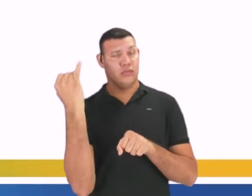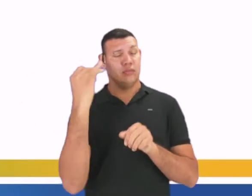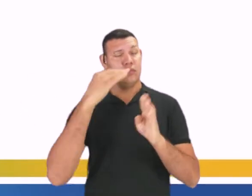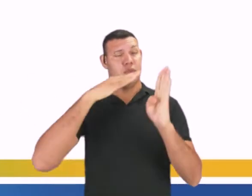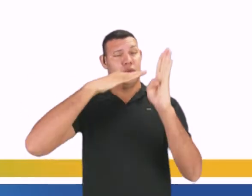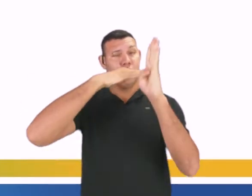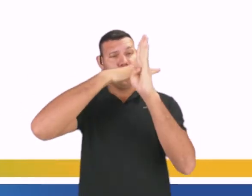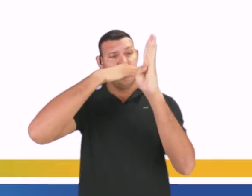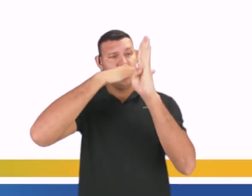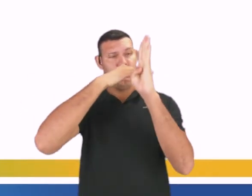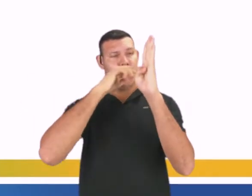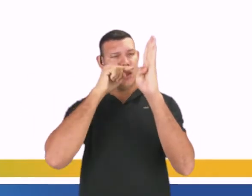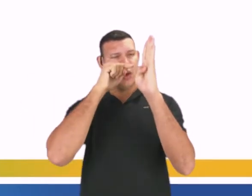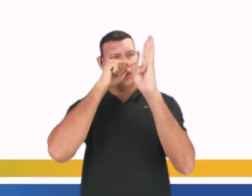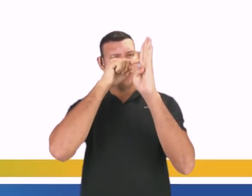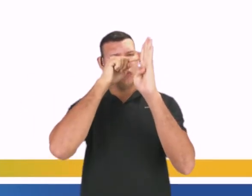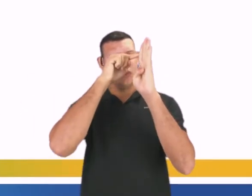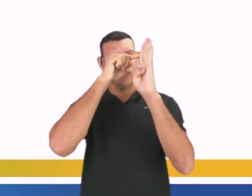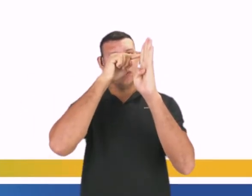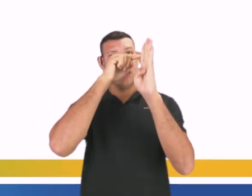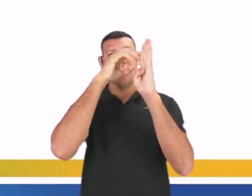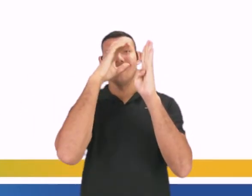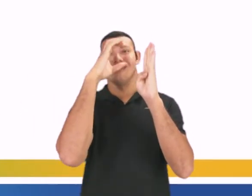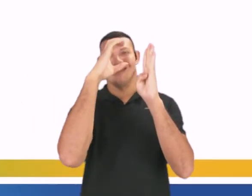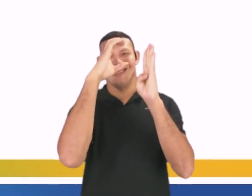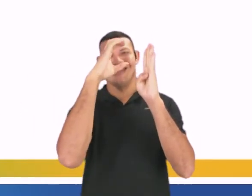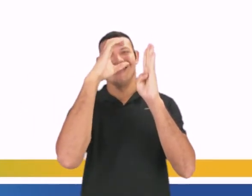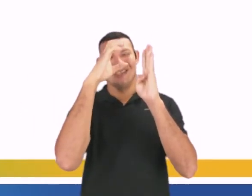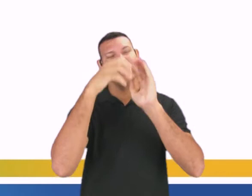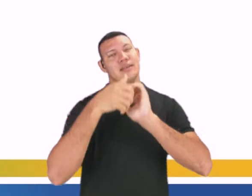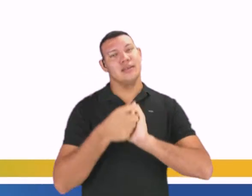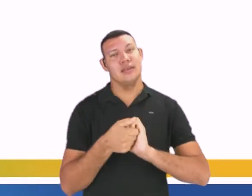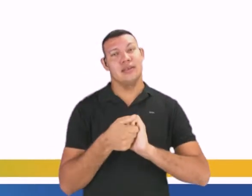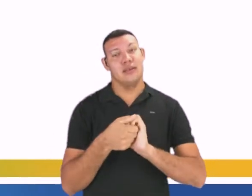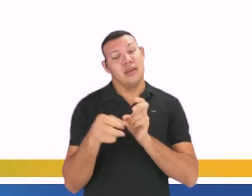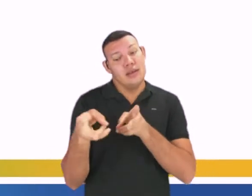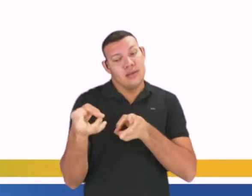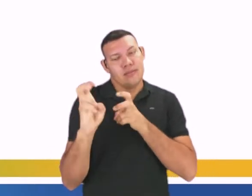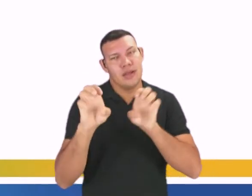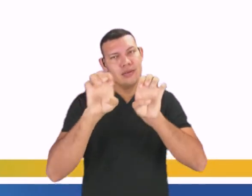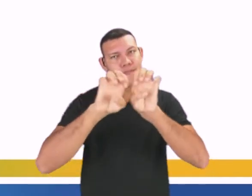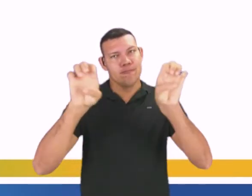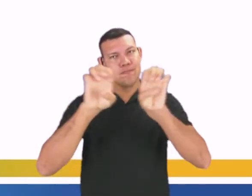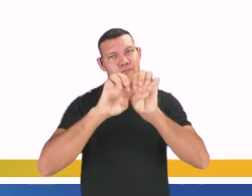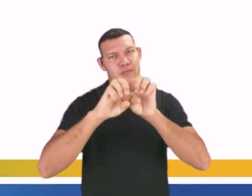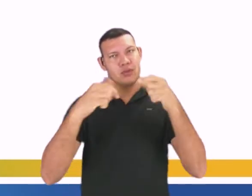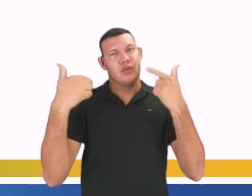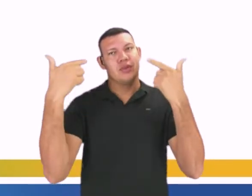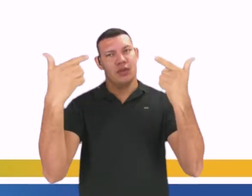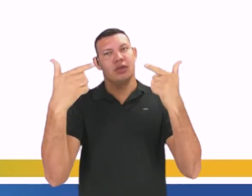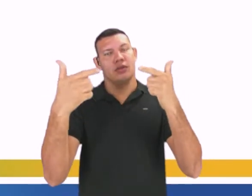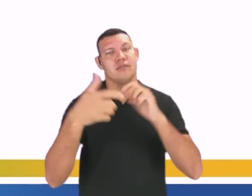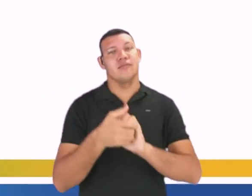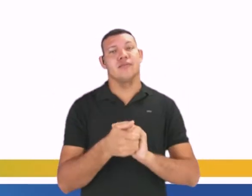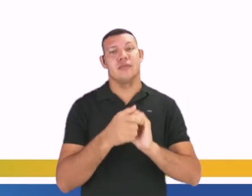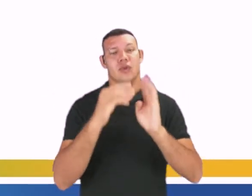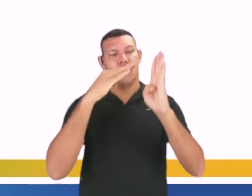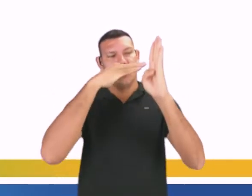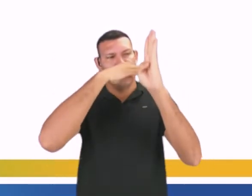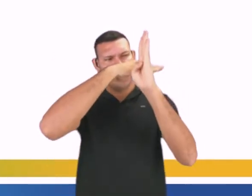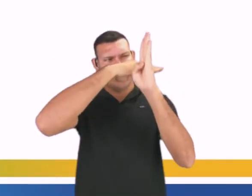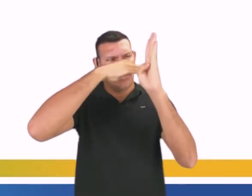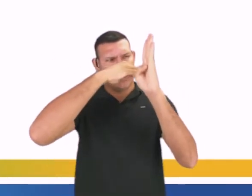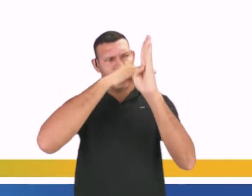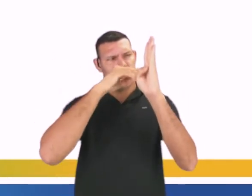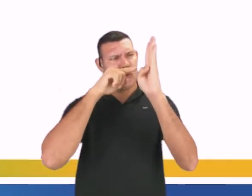gráfico, onde você percebe, a partir da equação do segundo grau, lá no termo C, e aí